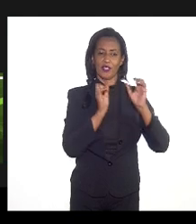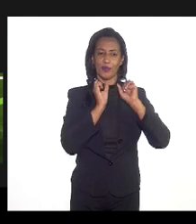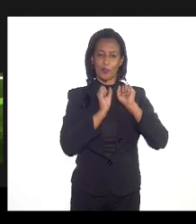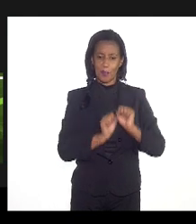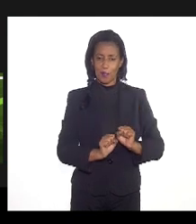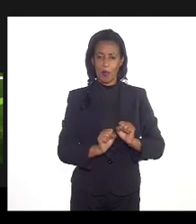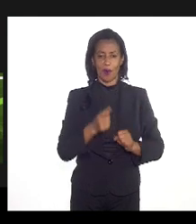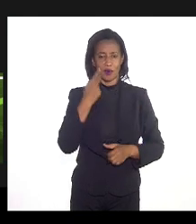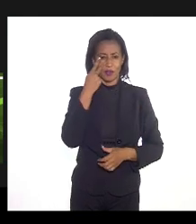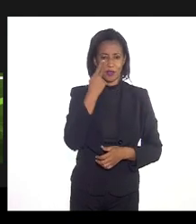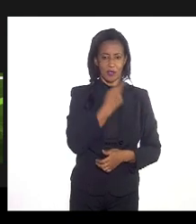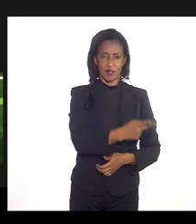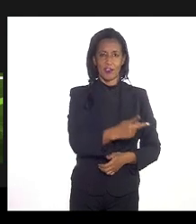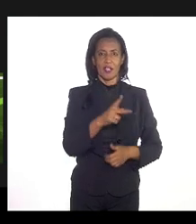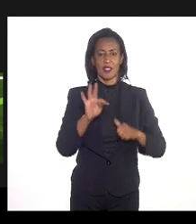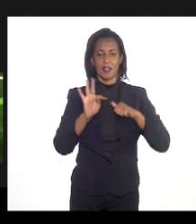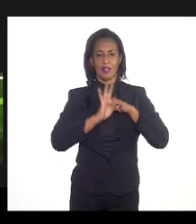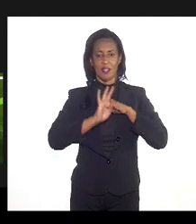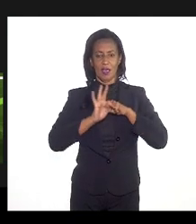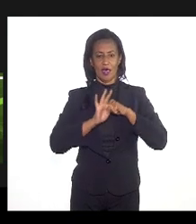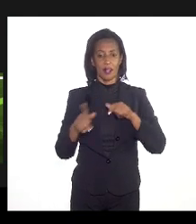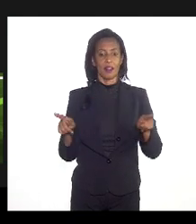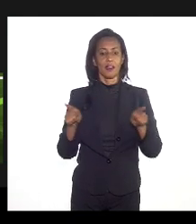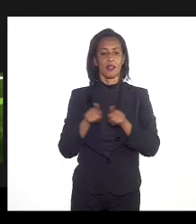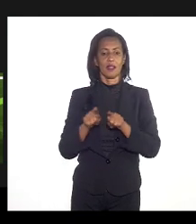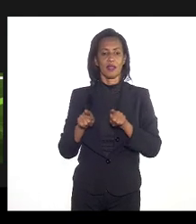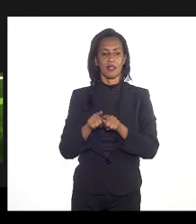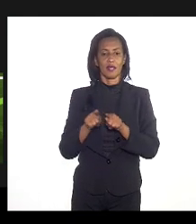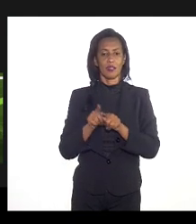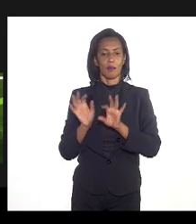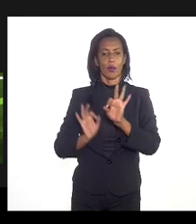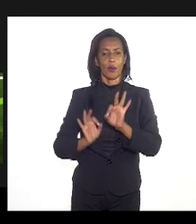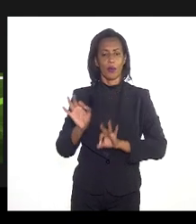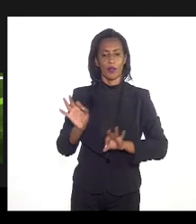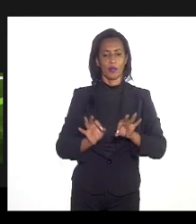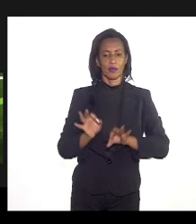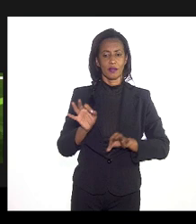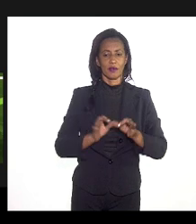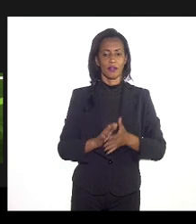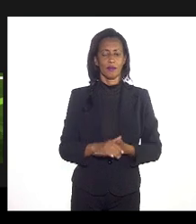essas visitas técnicas e também organizar